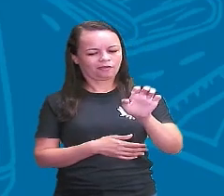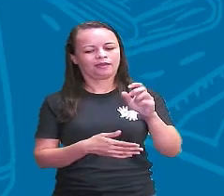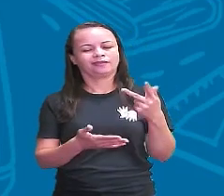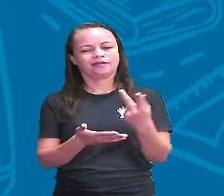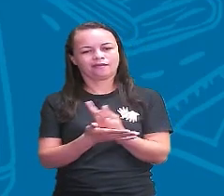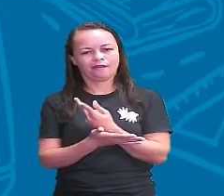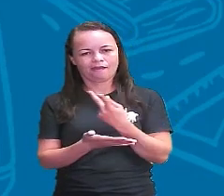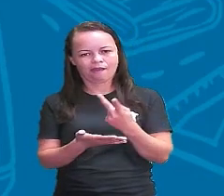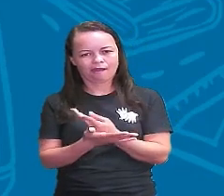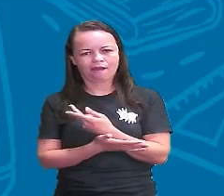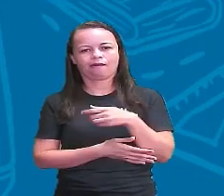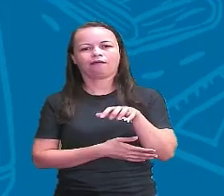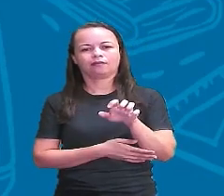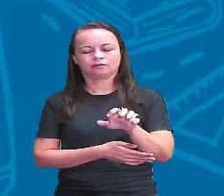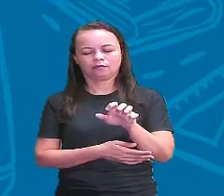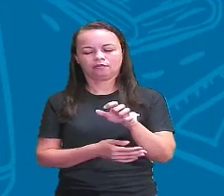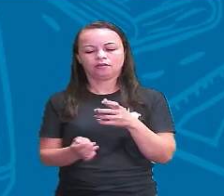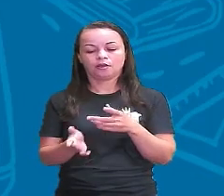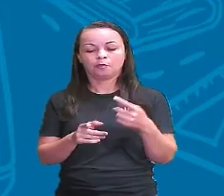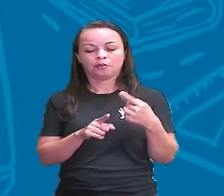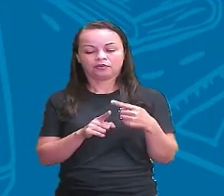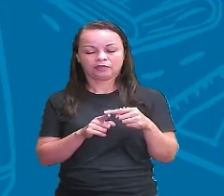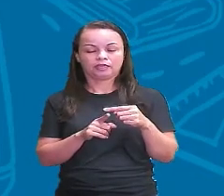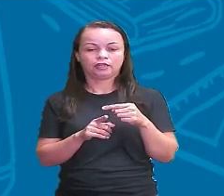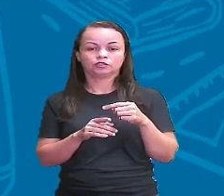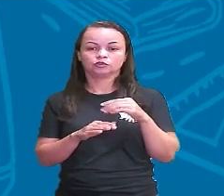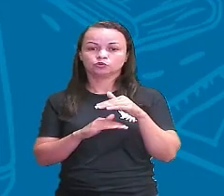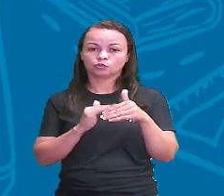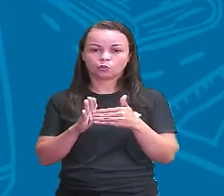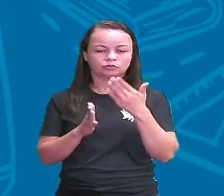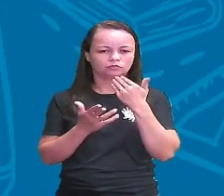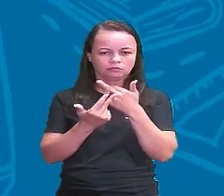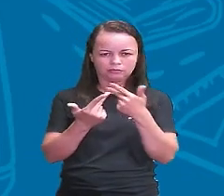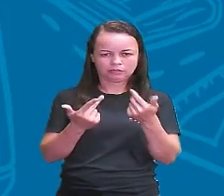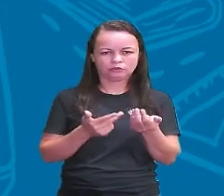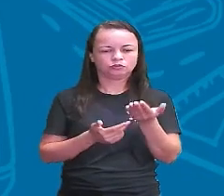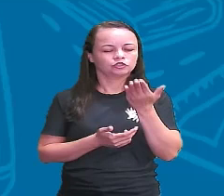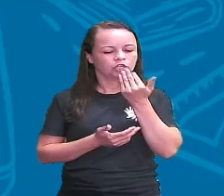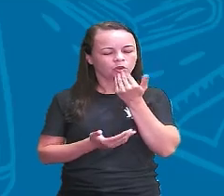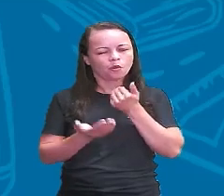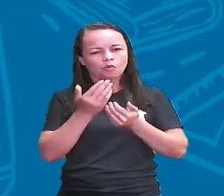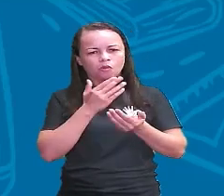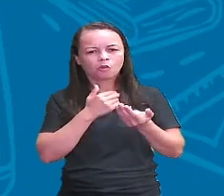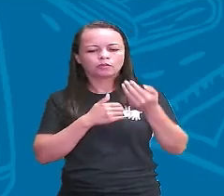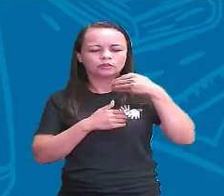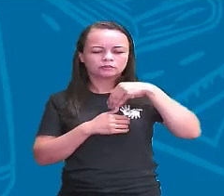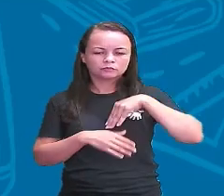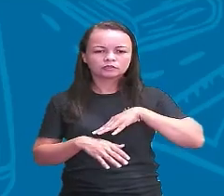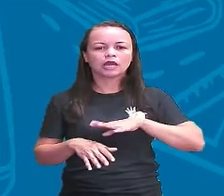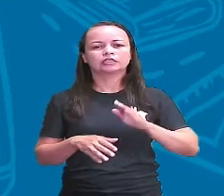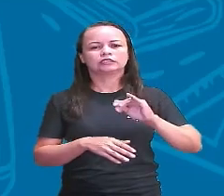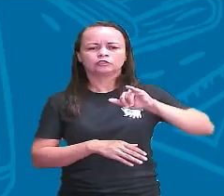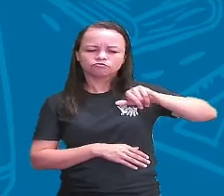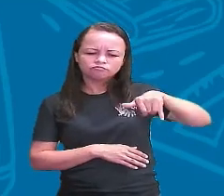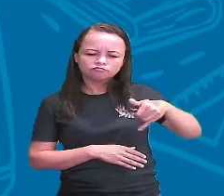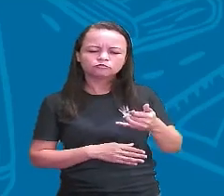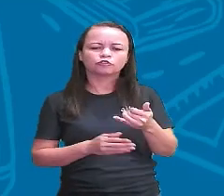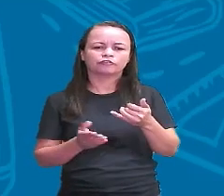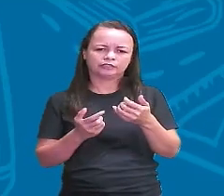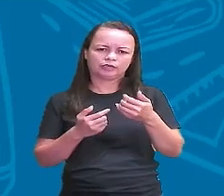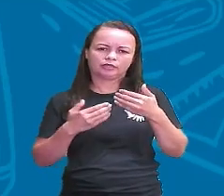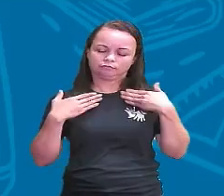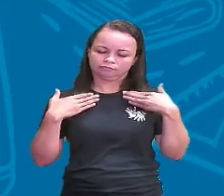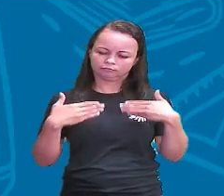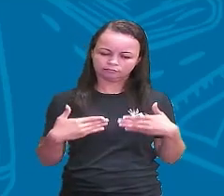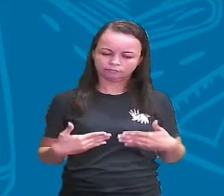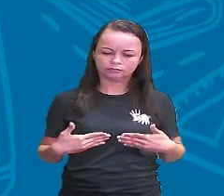verdade? Ela está errada, porque os alimentos que a gente ingere, eles são sim aproveitados pelo nosso organismo. E aquilo que